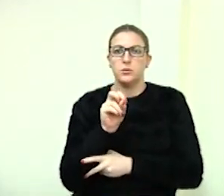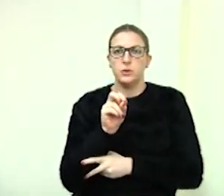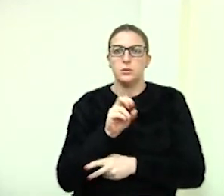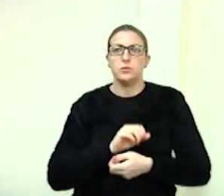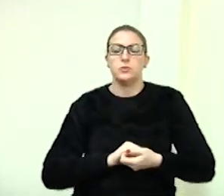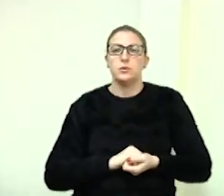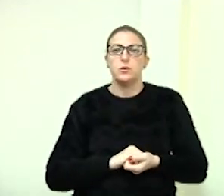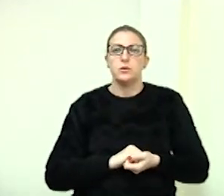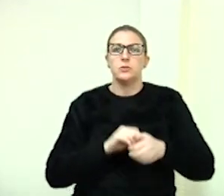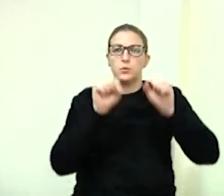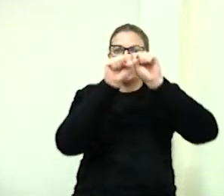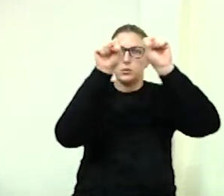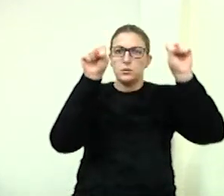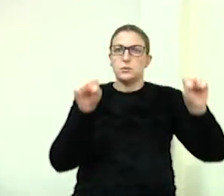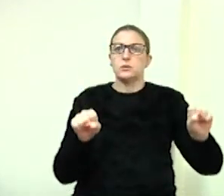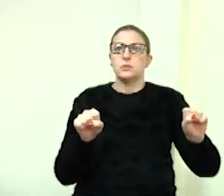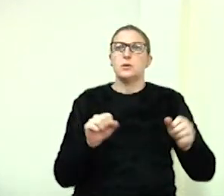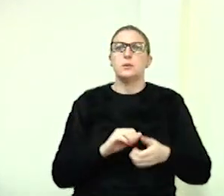No sistema...